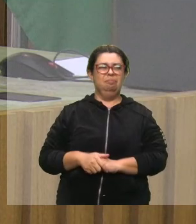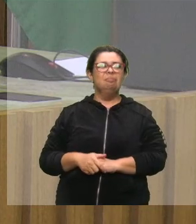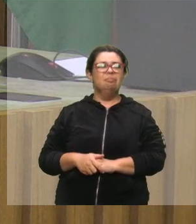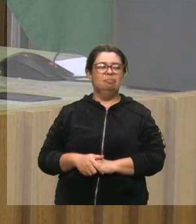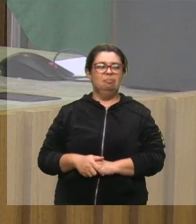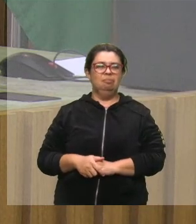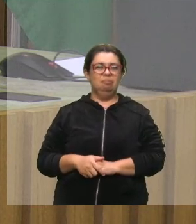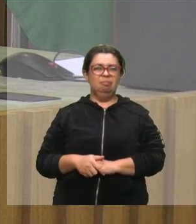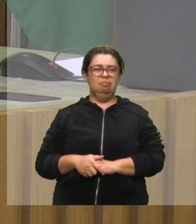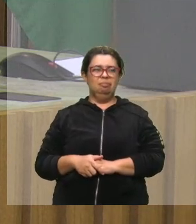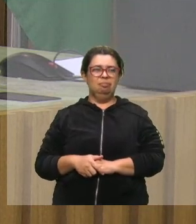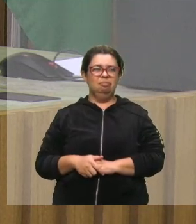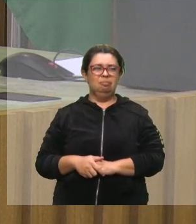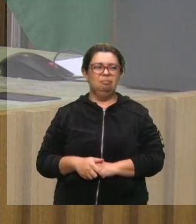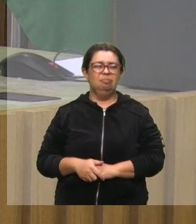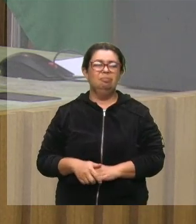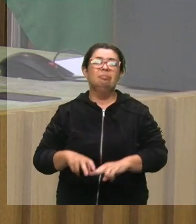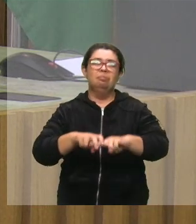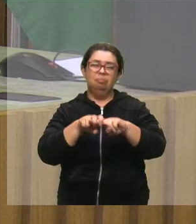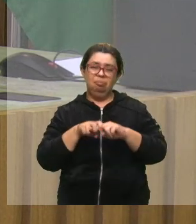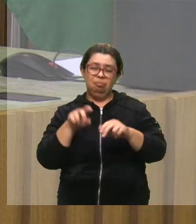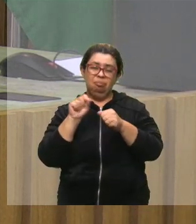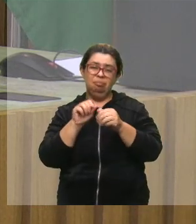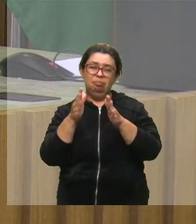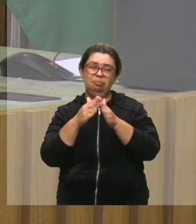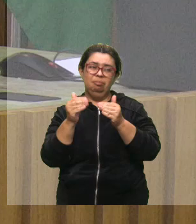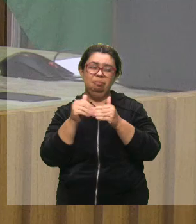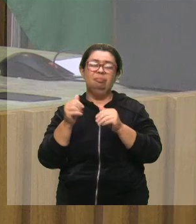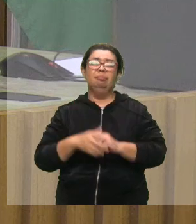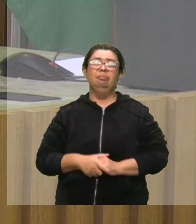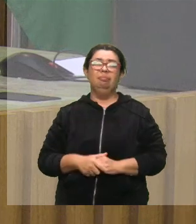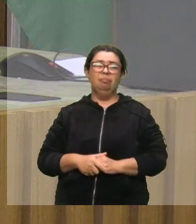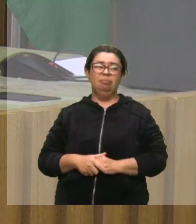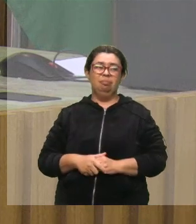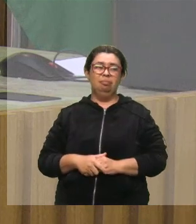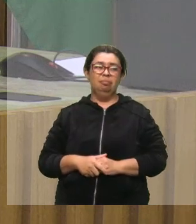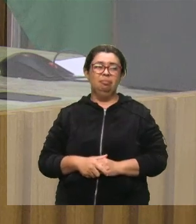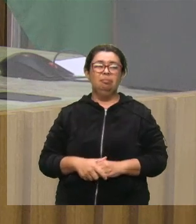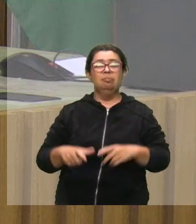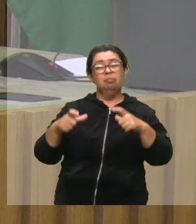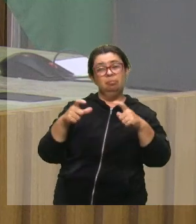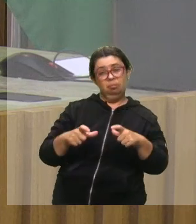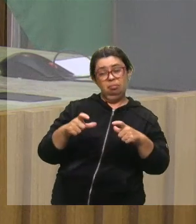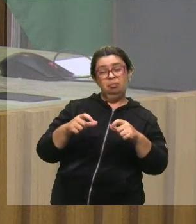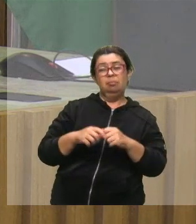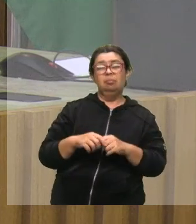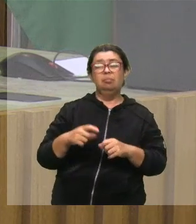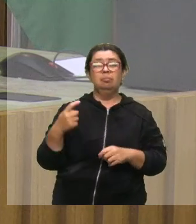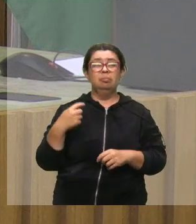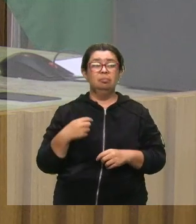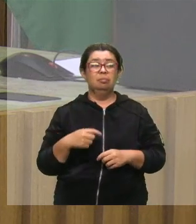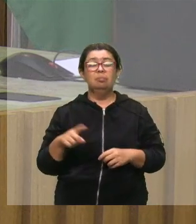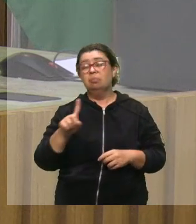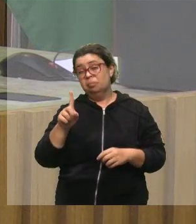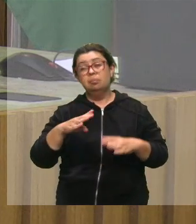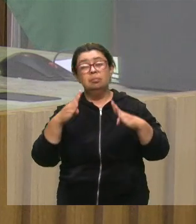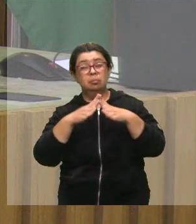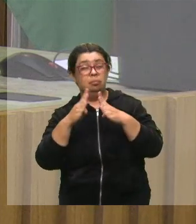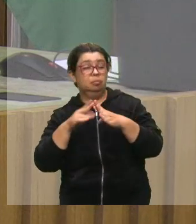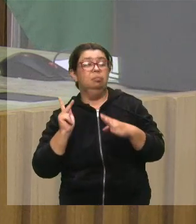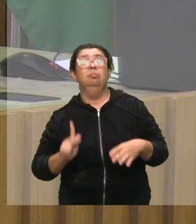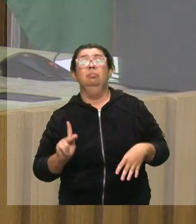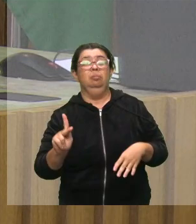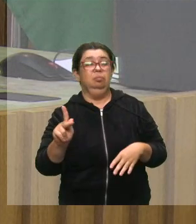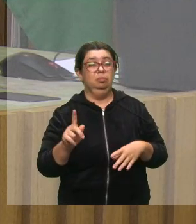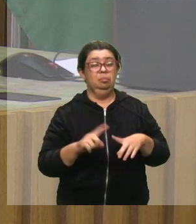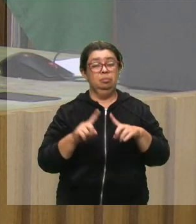em cima dessa área aí, eu ia fazer um pedido, tipo, de um alojamento provisório. Não é que nós vamos morar lá,